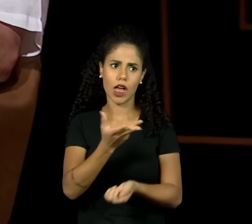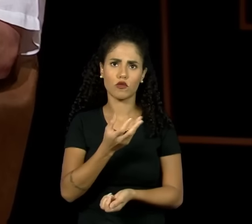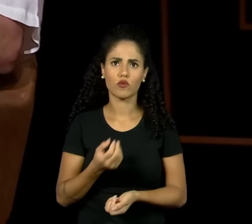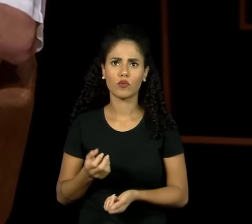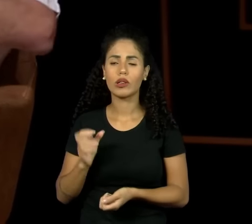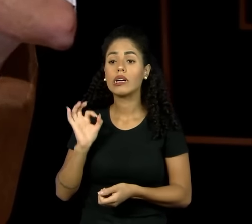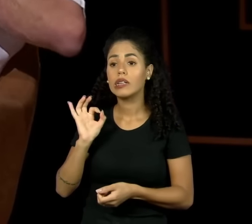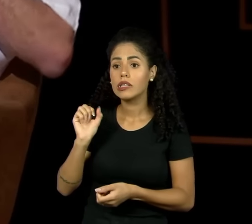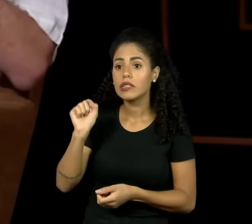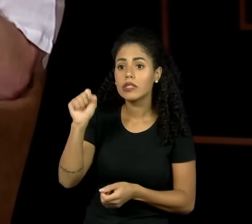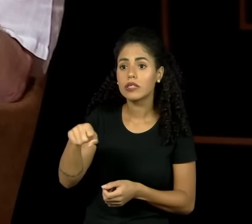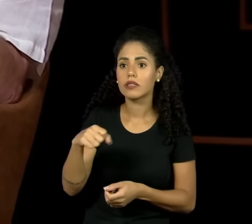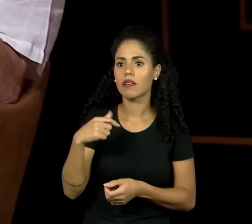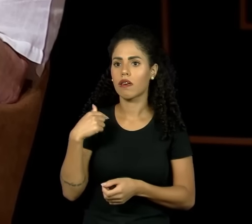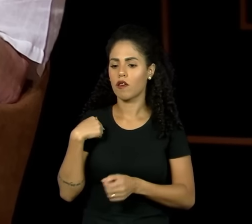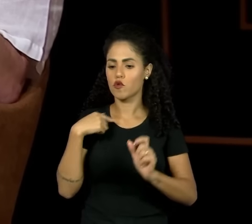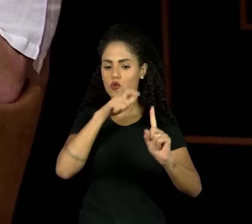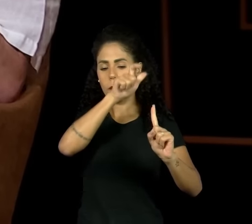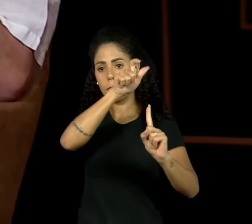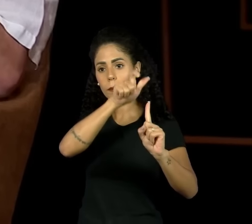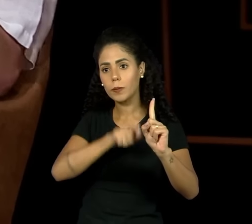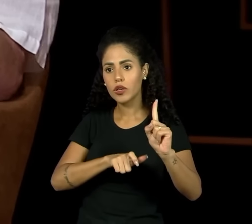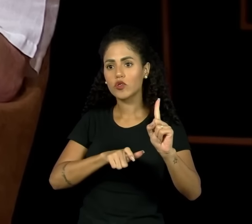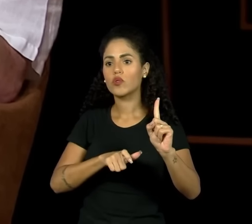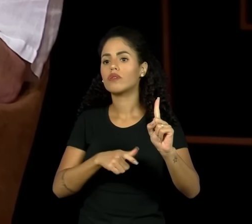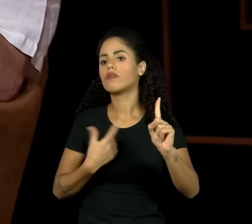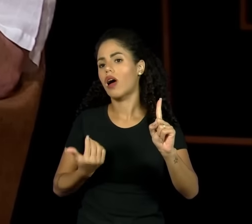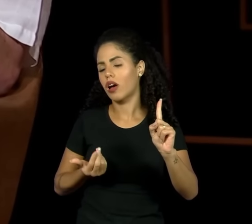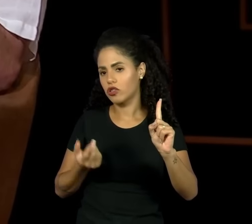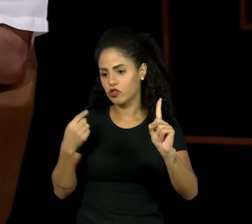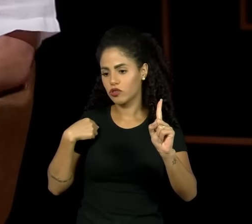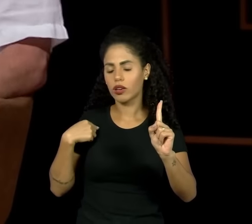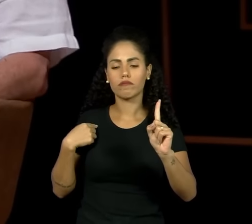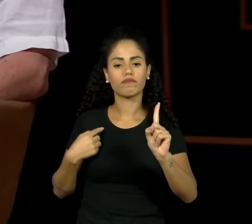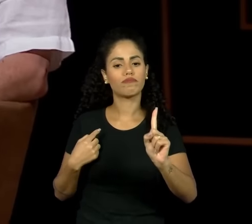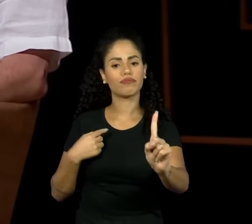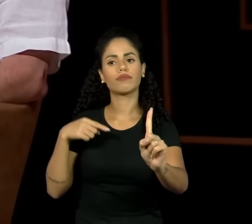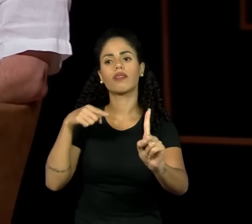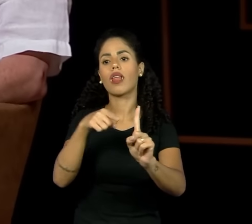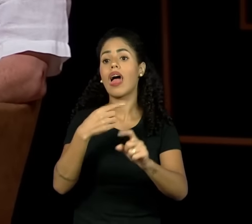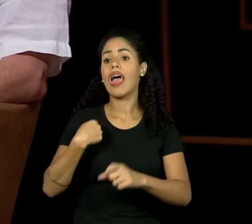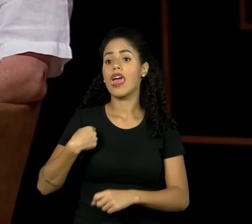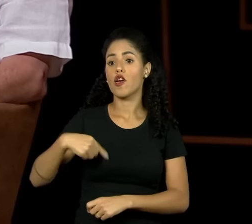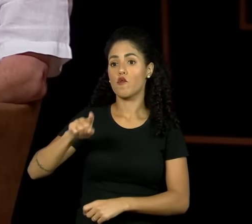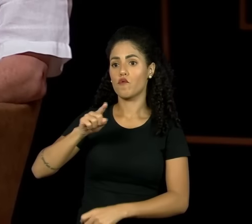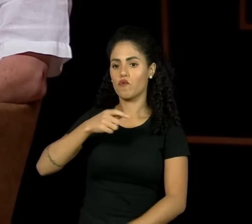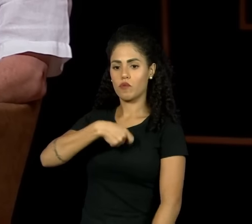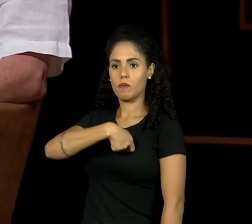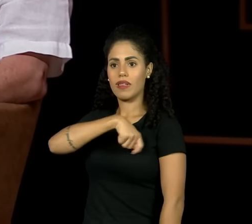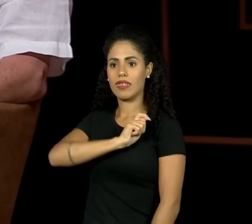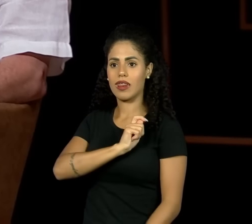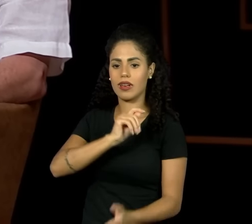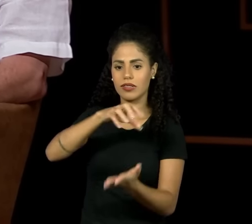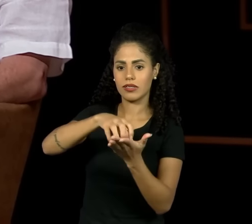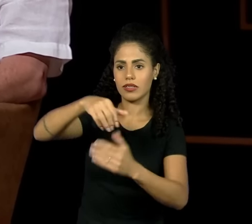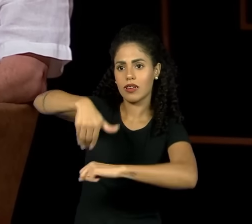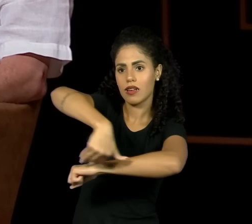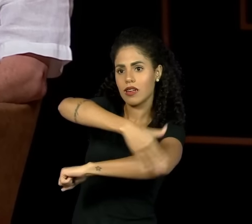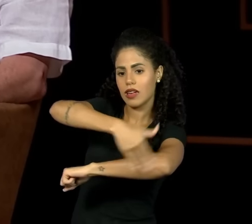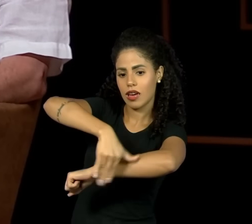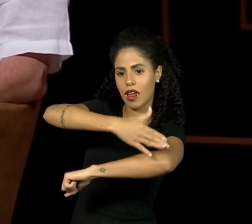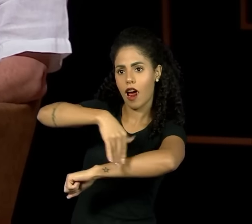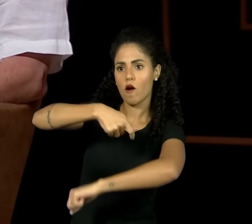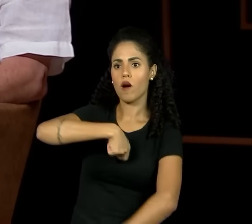garoto eh Então já queria fazer laboratório aí eu fui numa delegacia na Rua Aurora